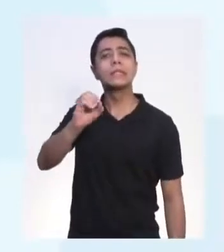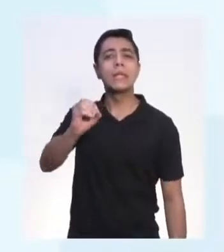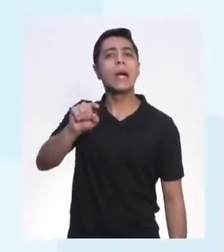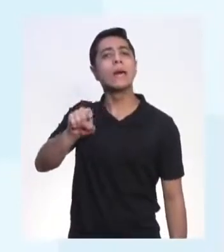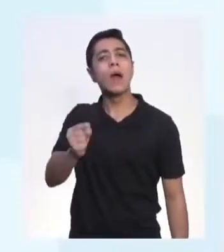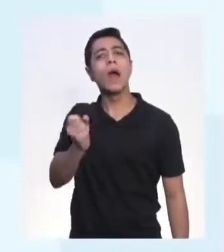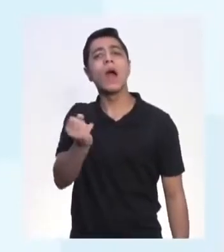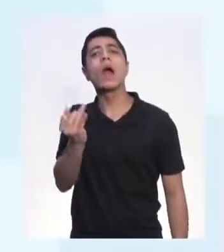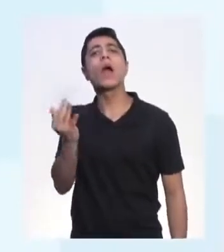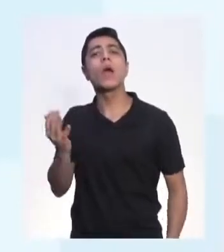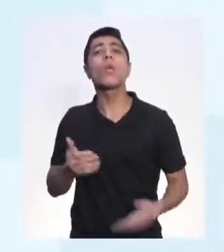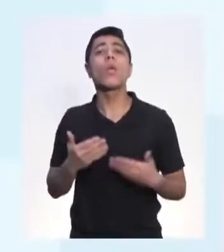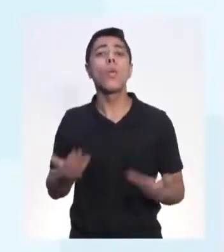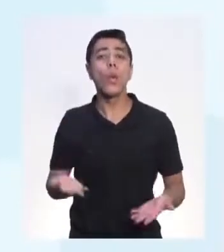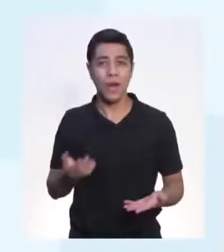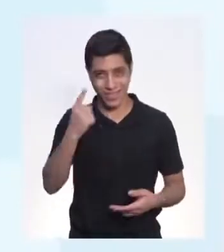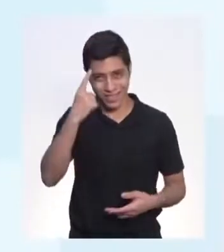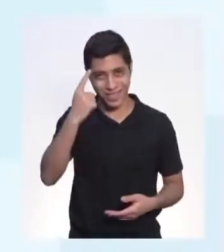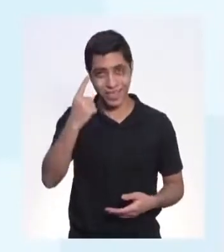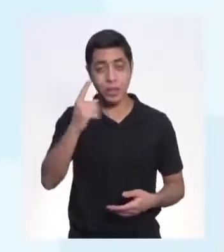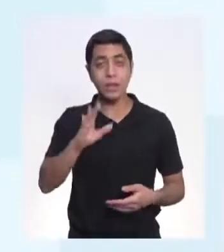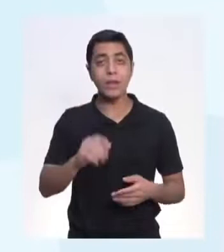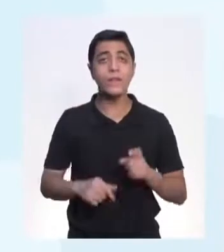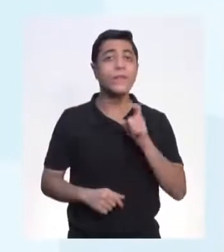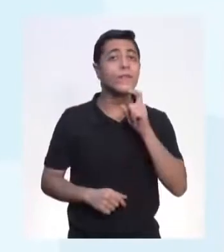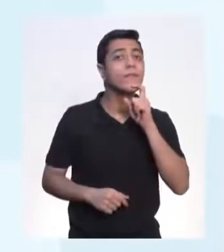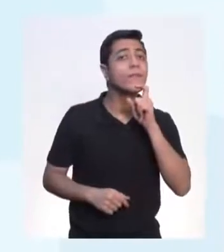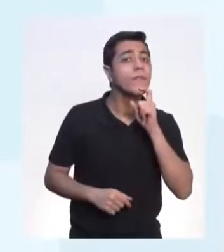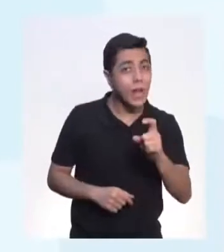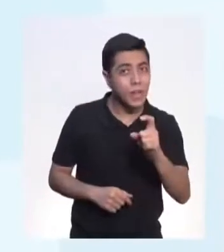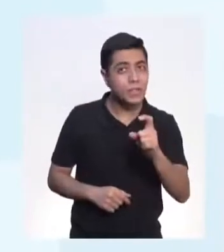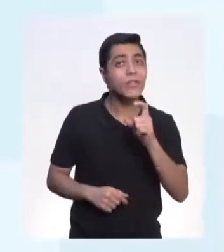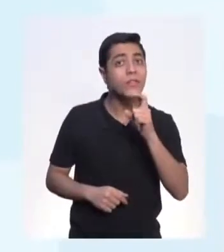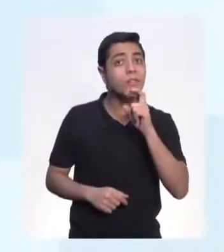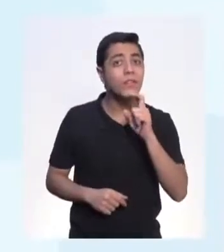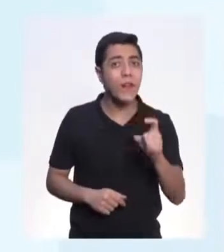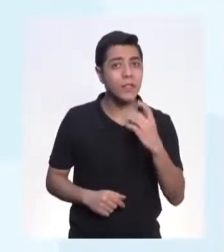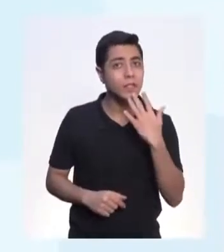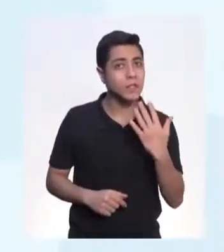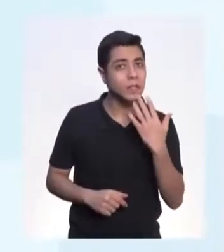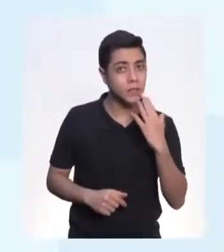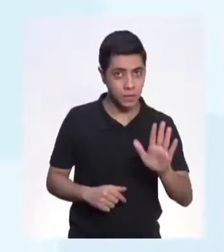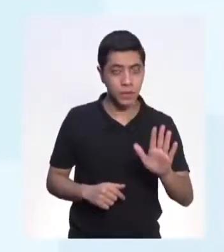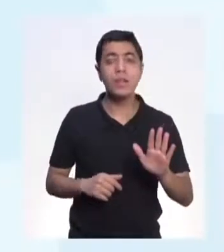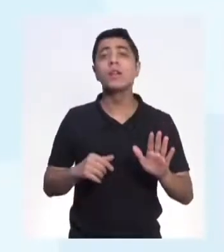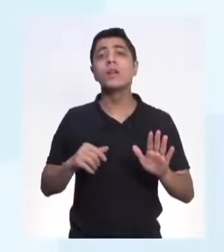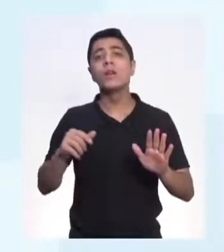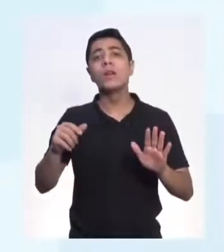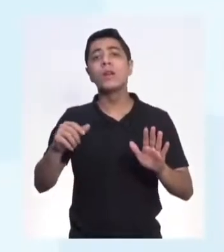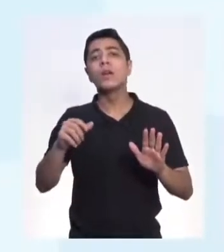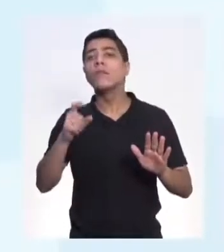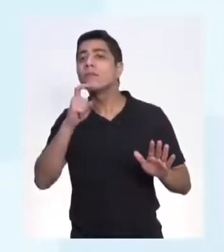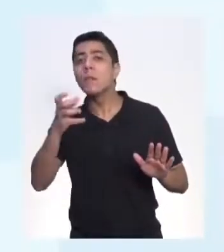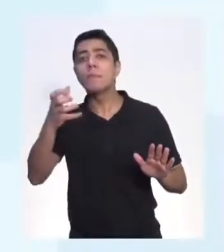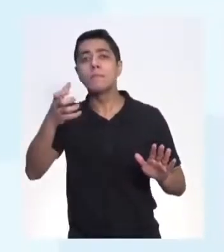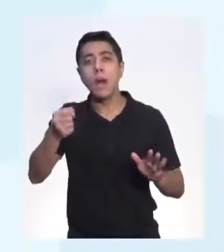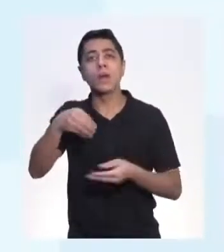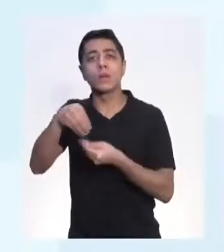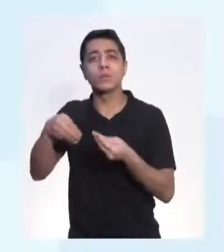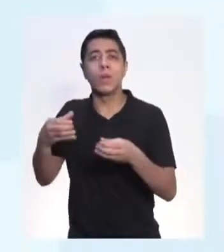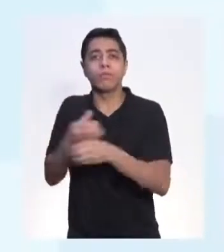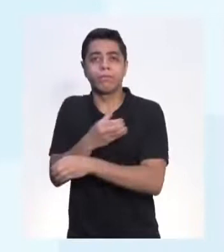verde em relação à parte inteira da figura. Muito bem. Então, preste